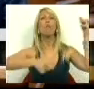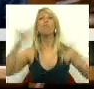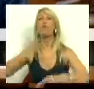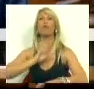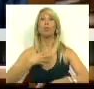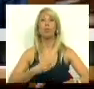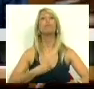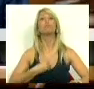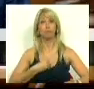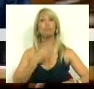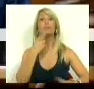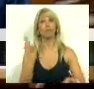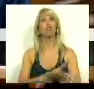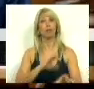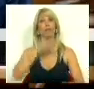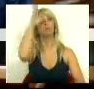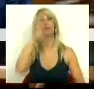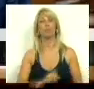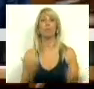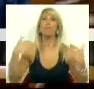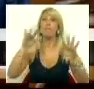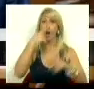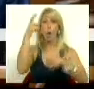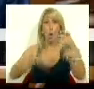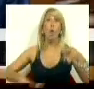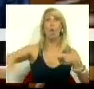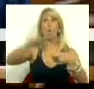Sr. Ministro, mas o melhor povo do mundo merecia melhor